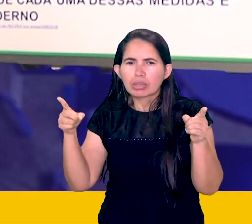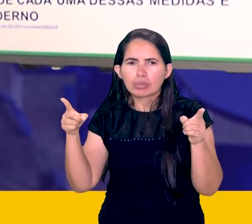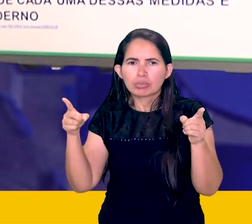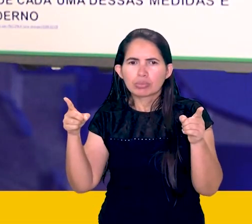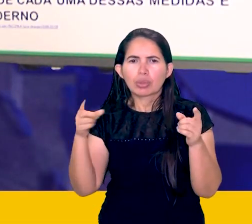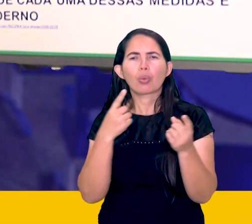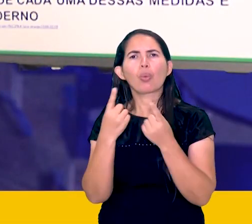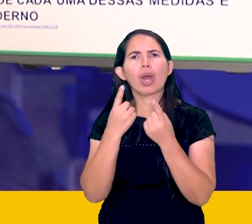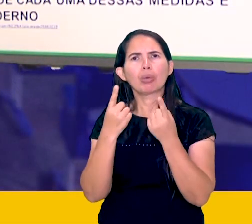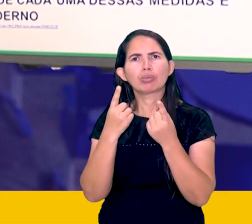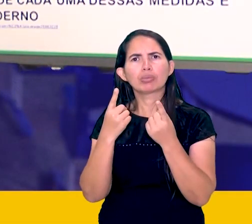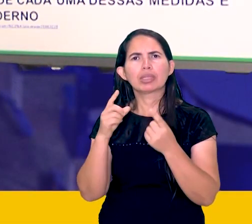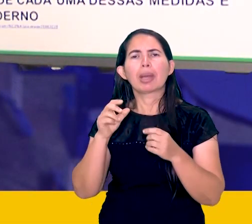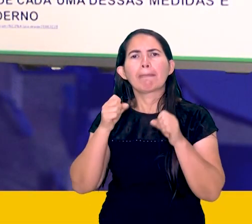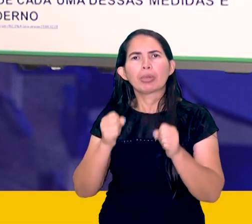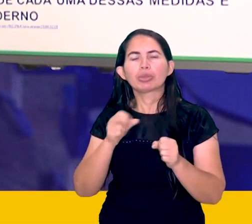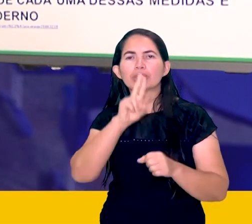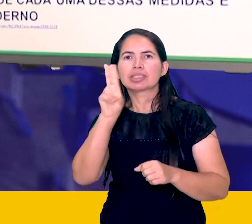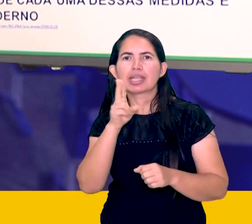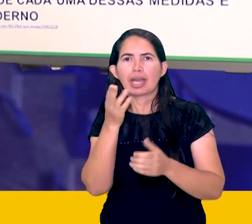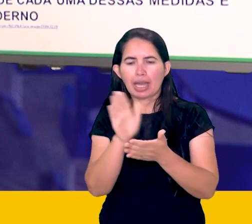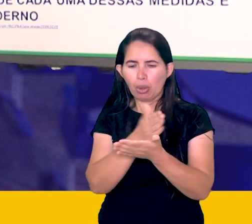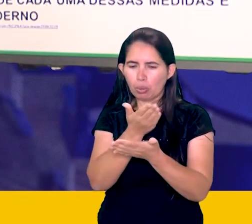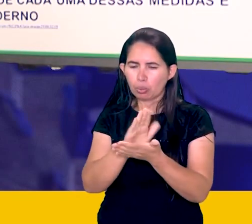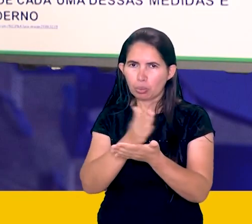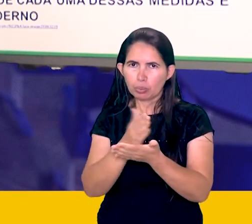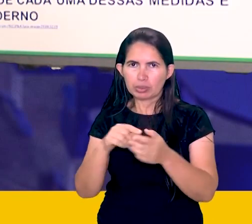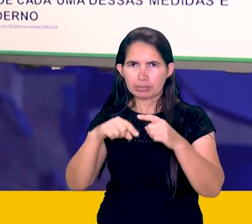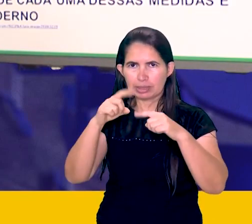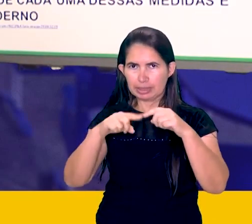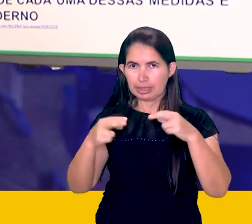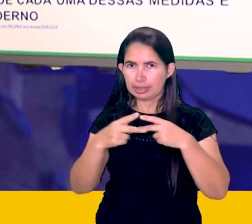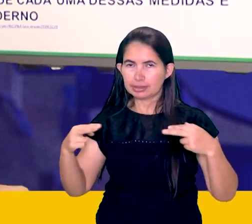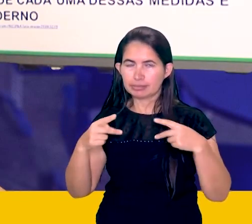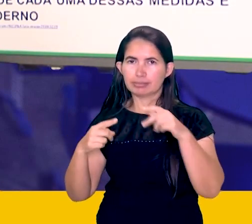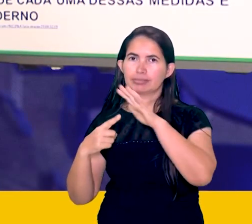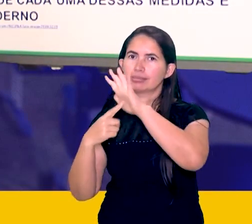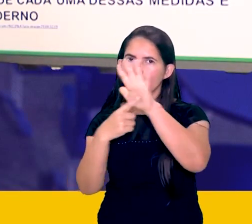Você pode fazer uso de alguns materiais que eu vou apresentar para vocês agora.